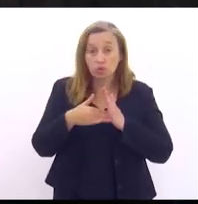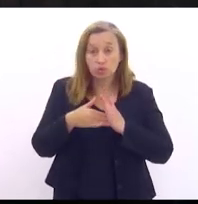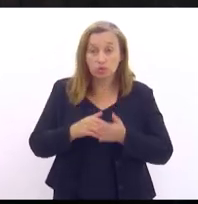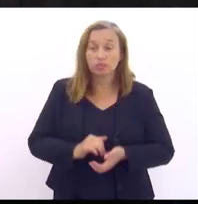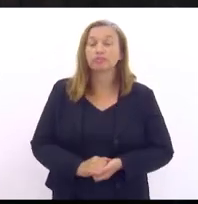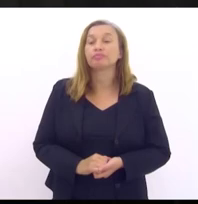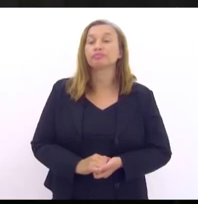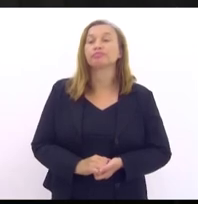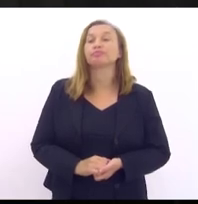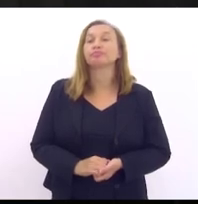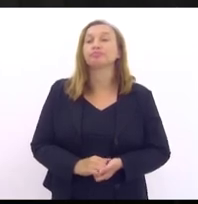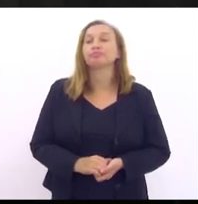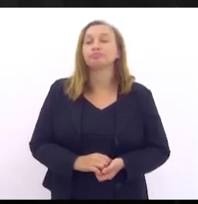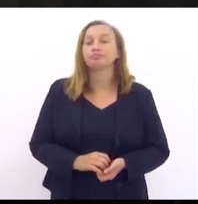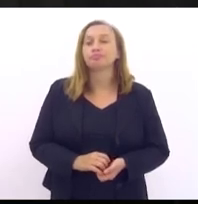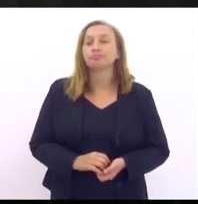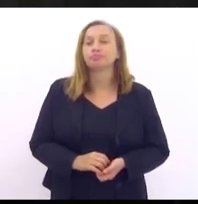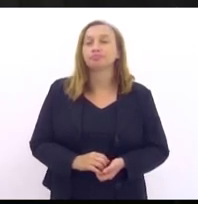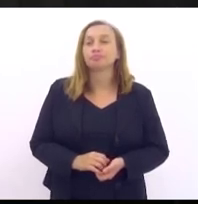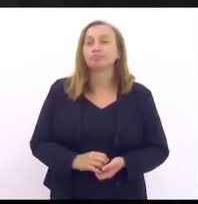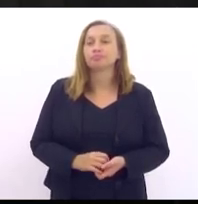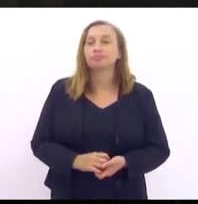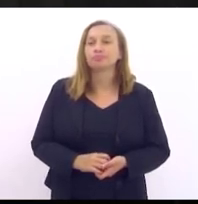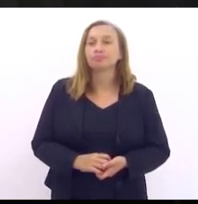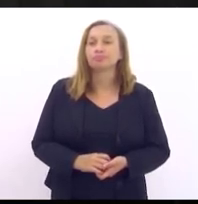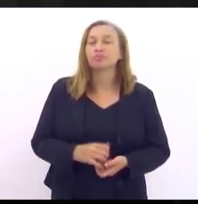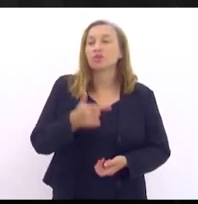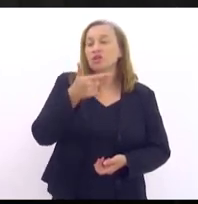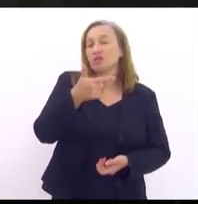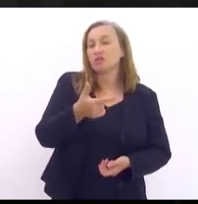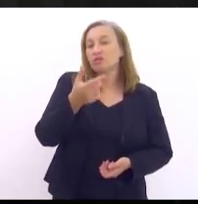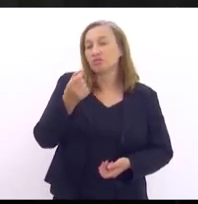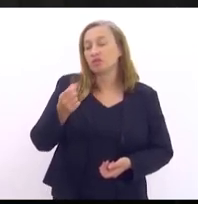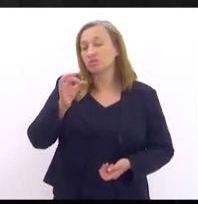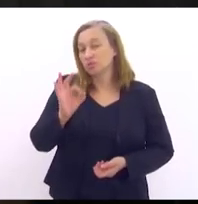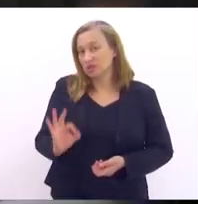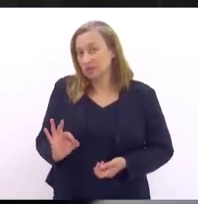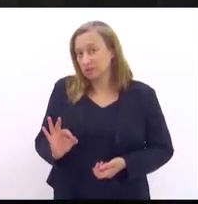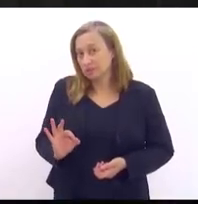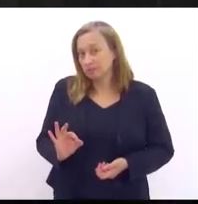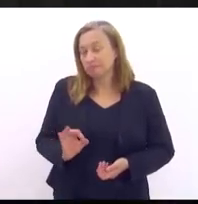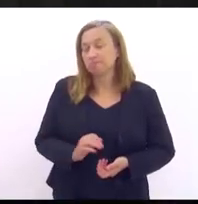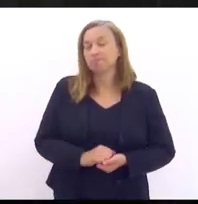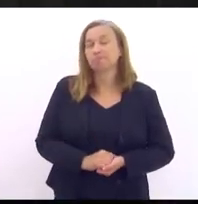inteiro. Em torno de 20 pontos percentuais.